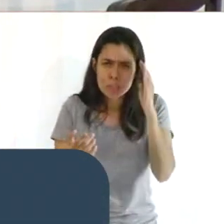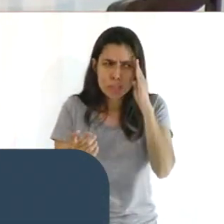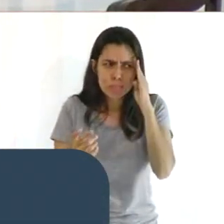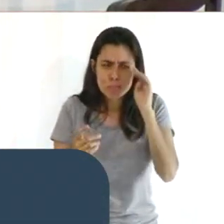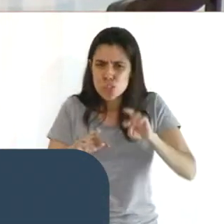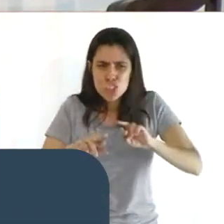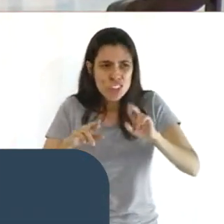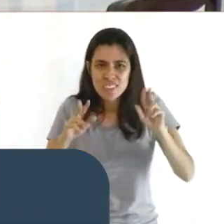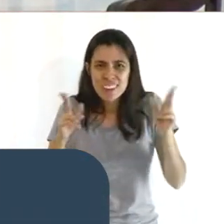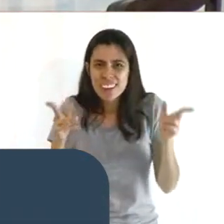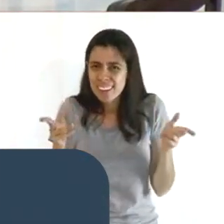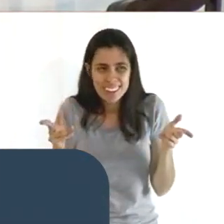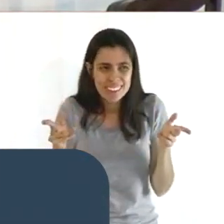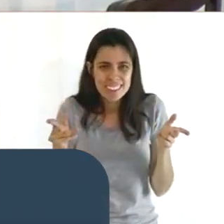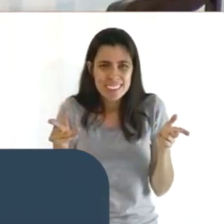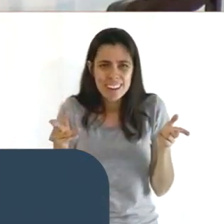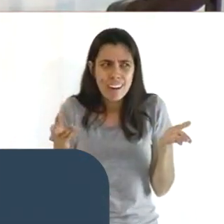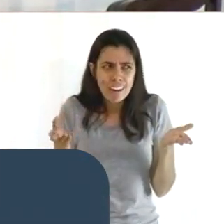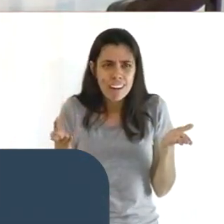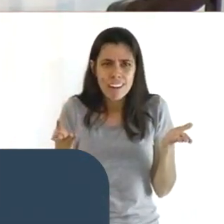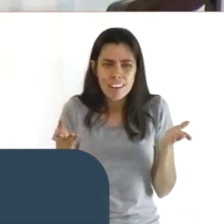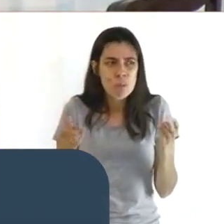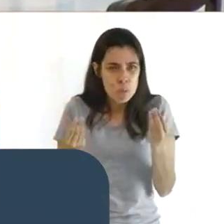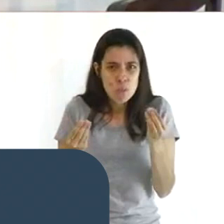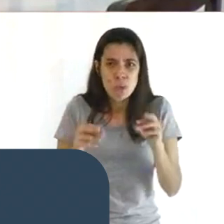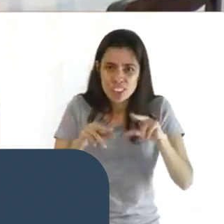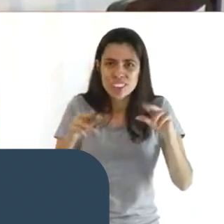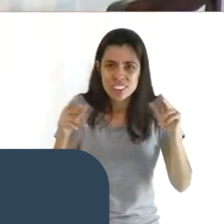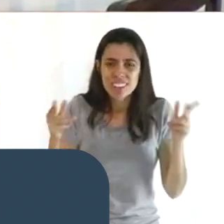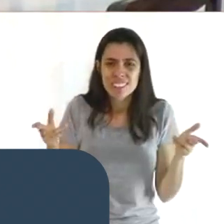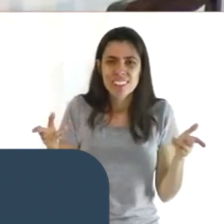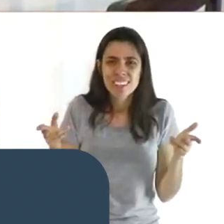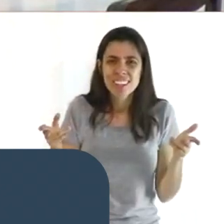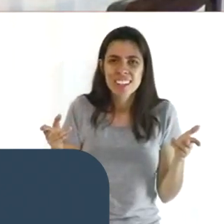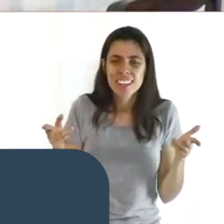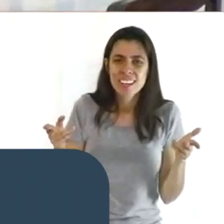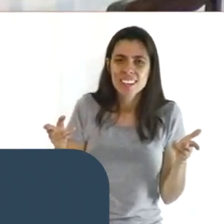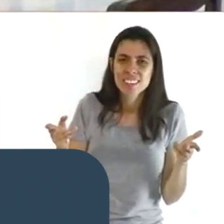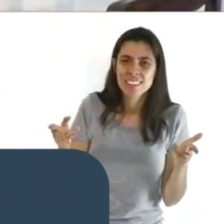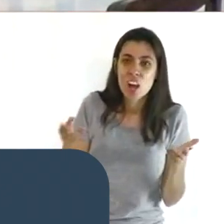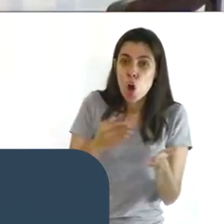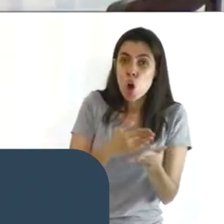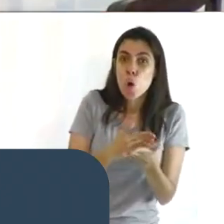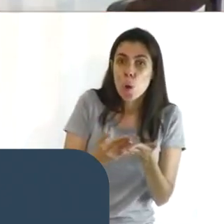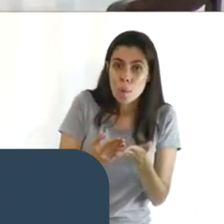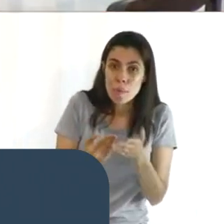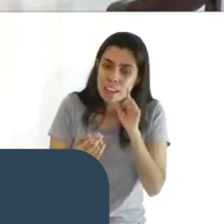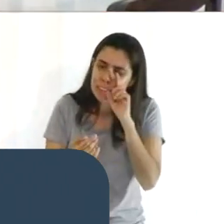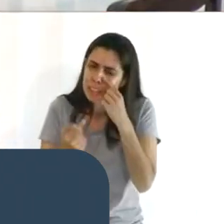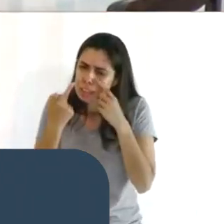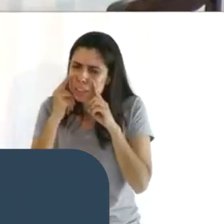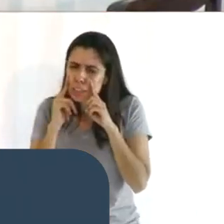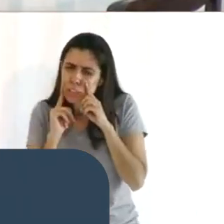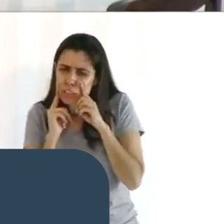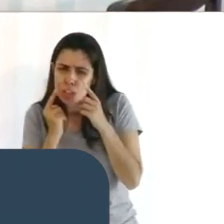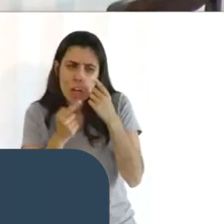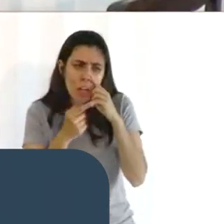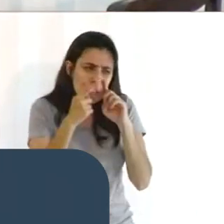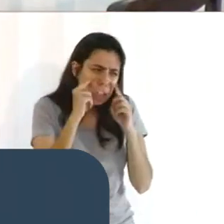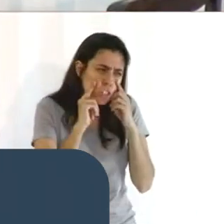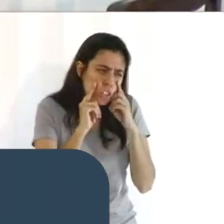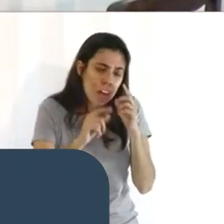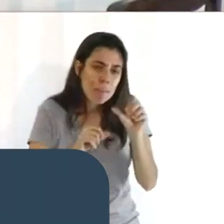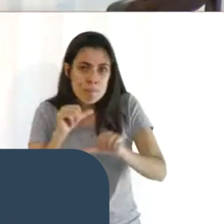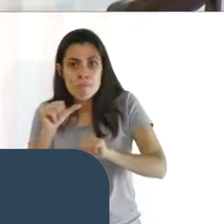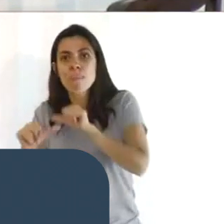ele está dizendo que vai cantar ao Senhor, porque Deus tem feito muito bem a ele. Eu não estou entendendo. Porque quando